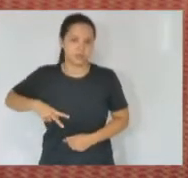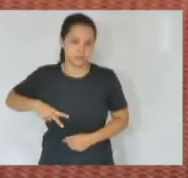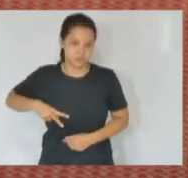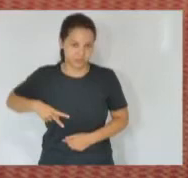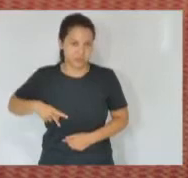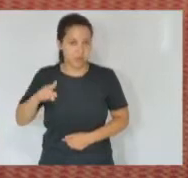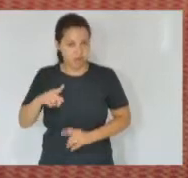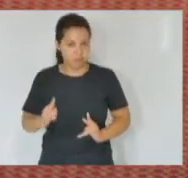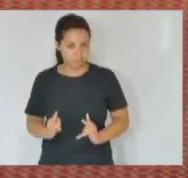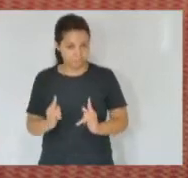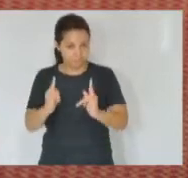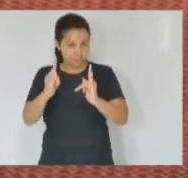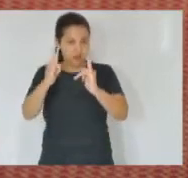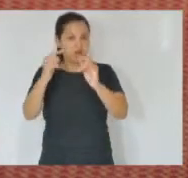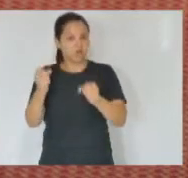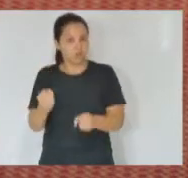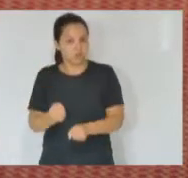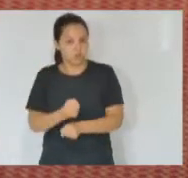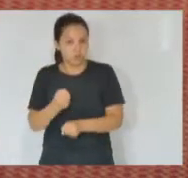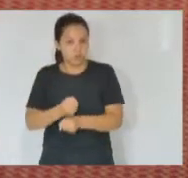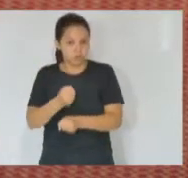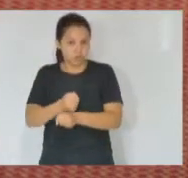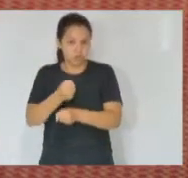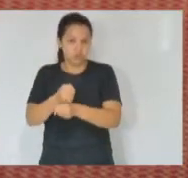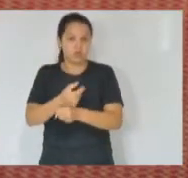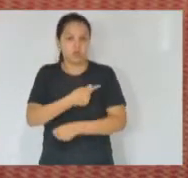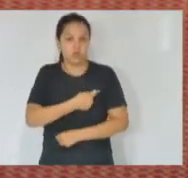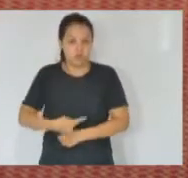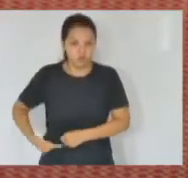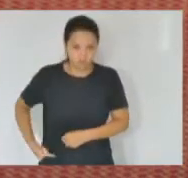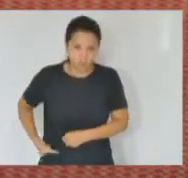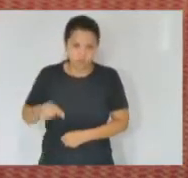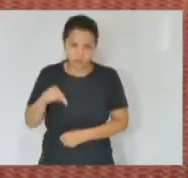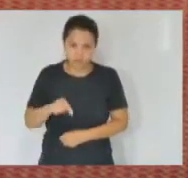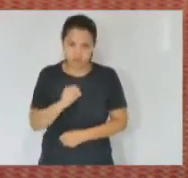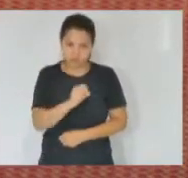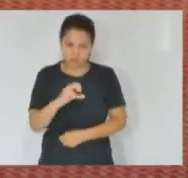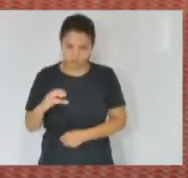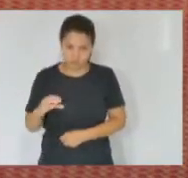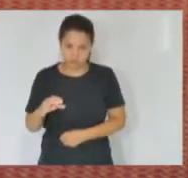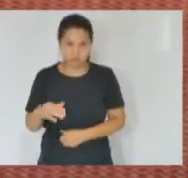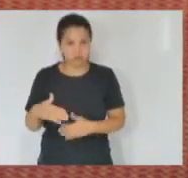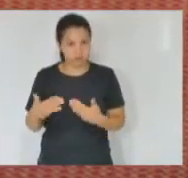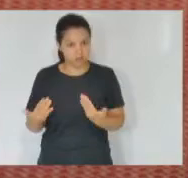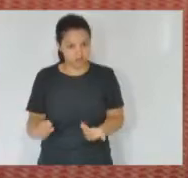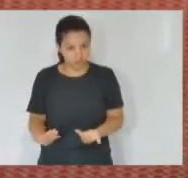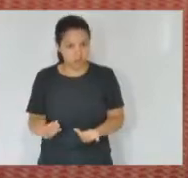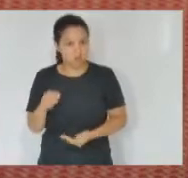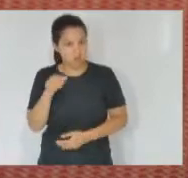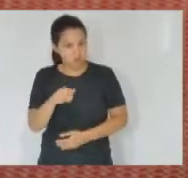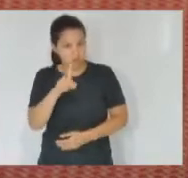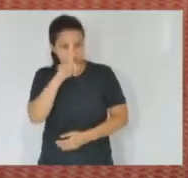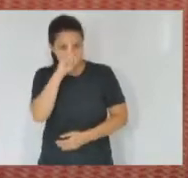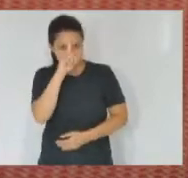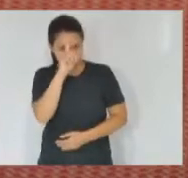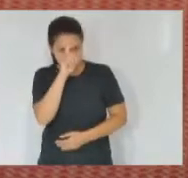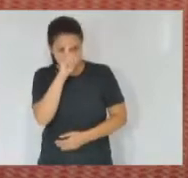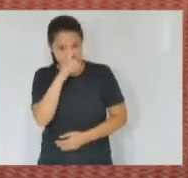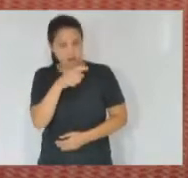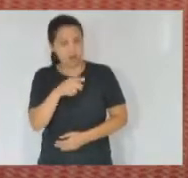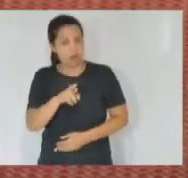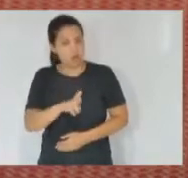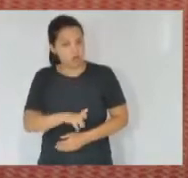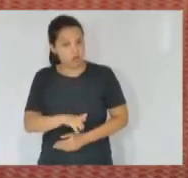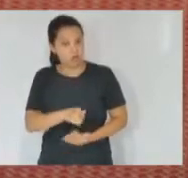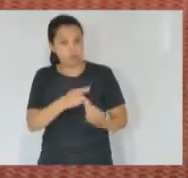prédio construído pelo governo de Santa Catarina. Então, tem sobre este hospital uma